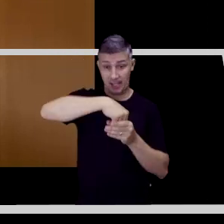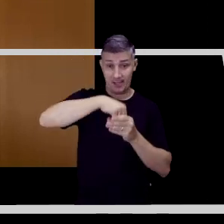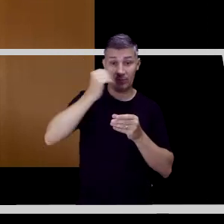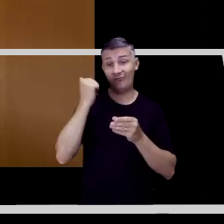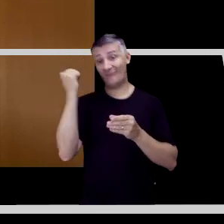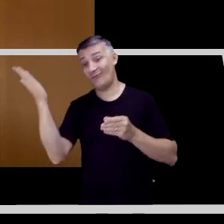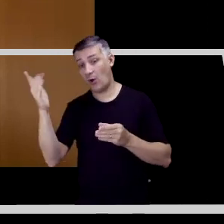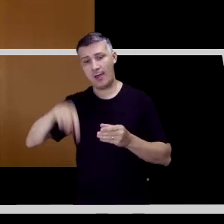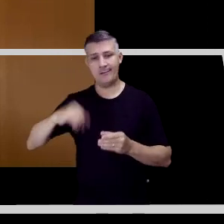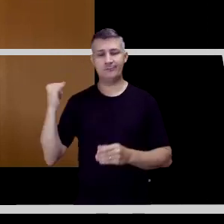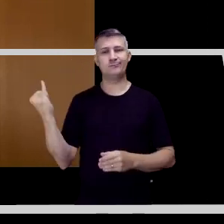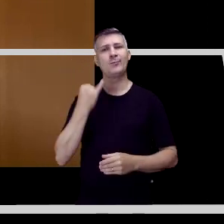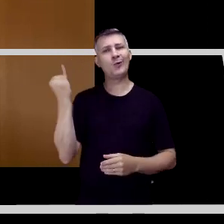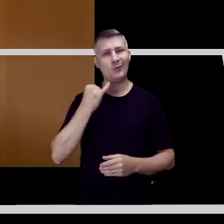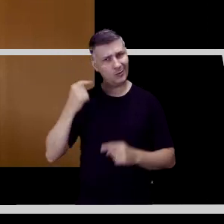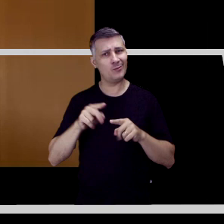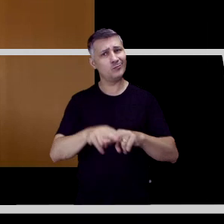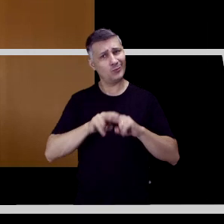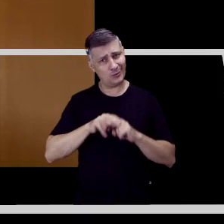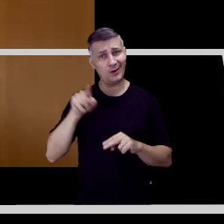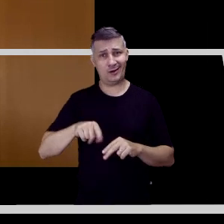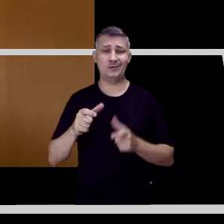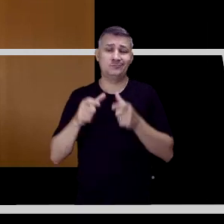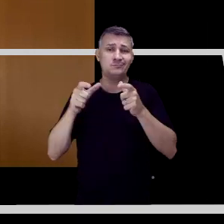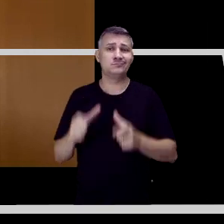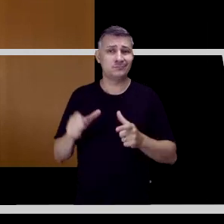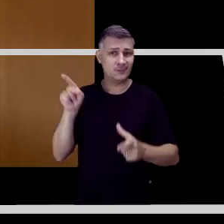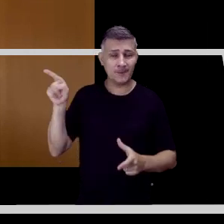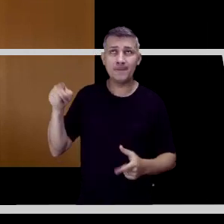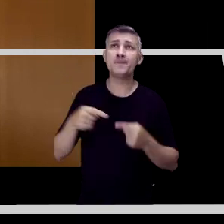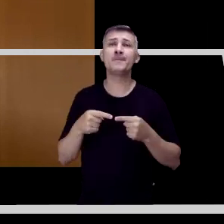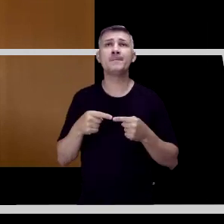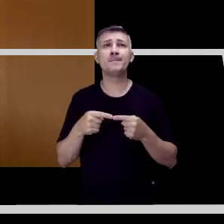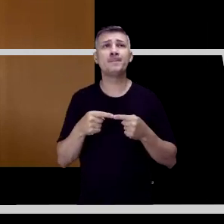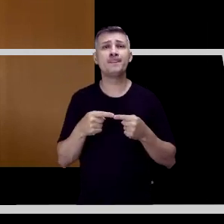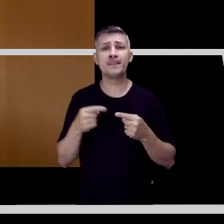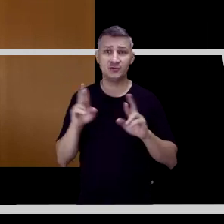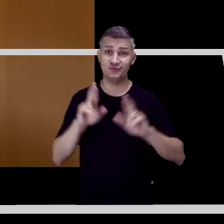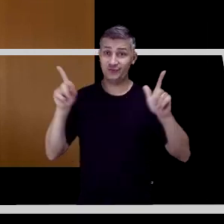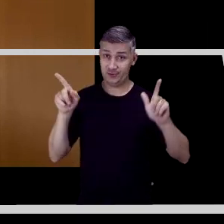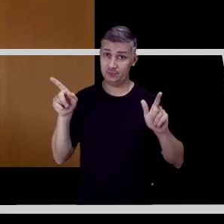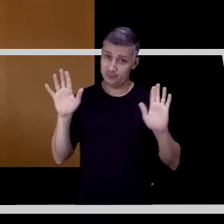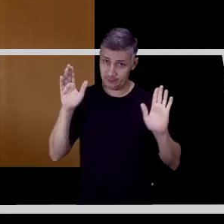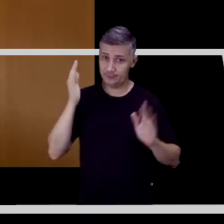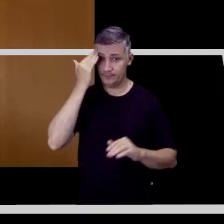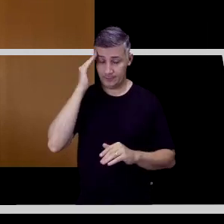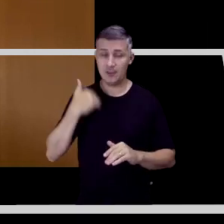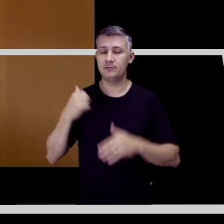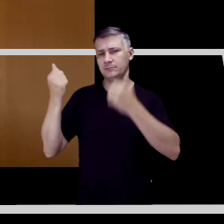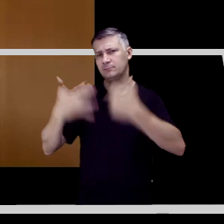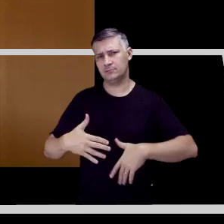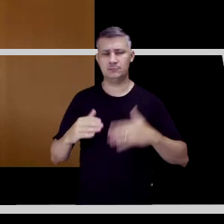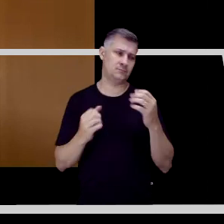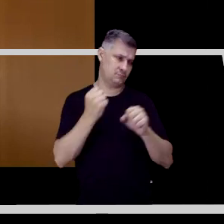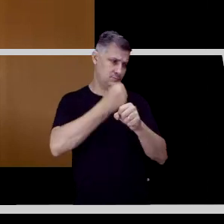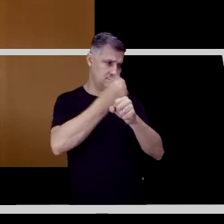entre o interno e o externo, que é muito importante por ser essa situação um pouco diferente, não? Mas,